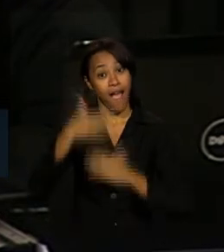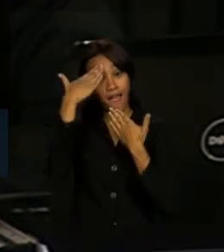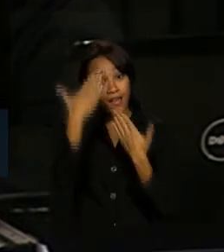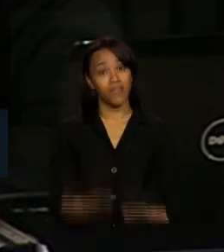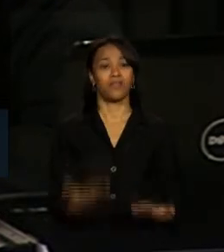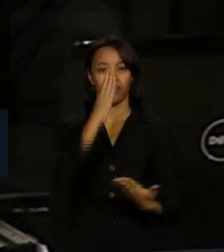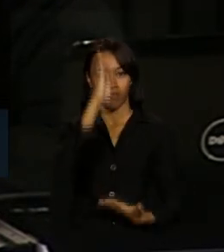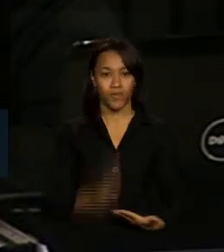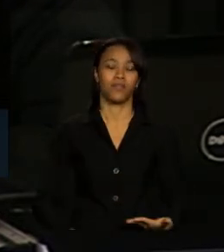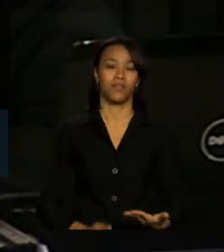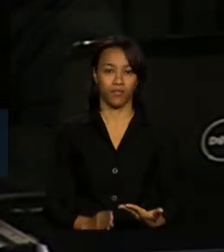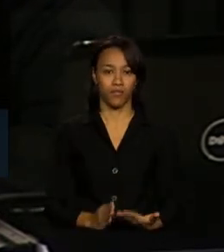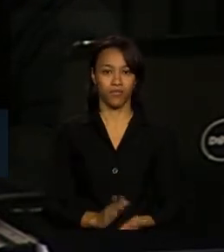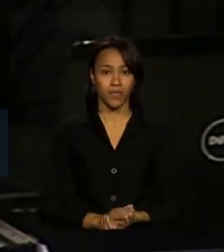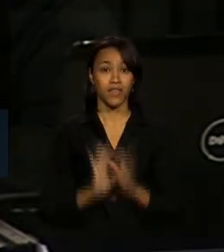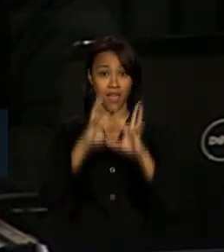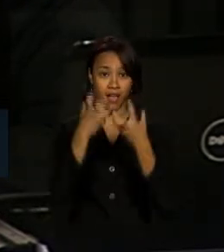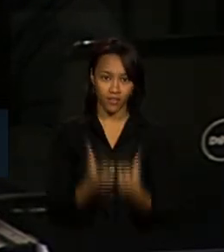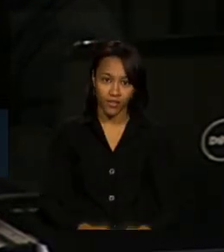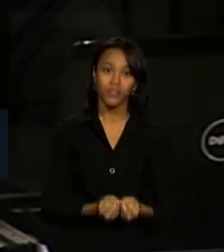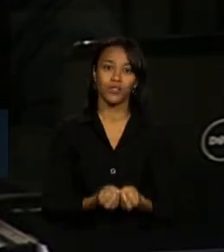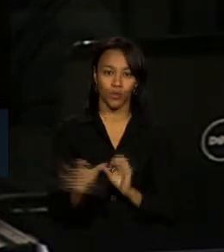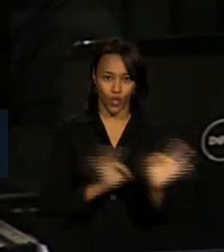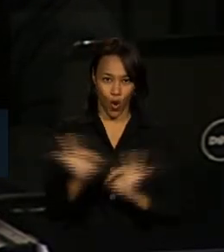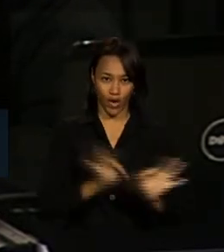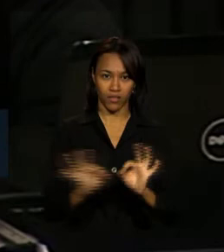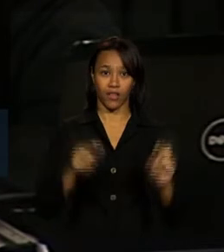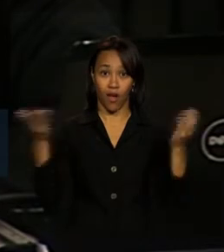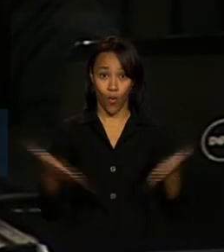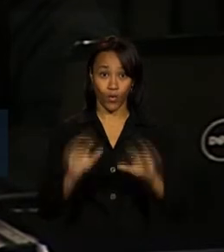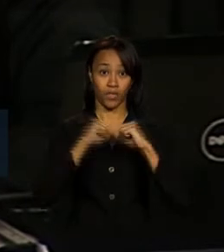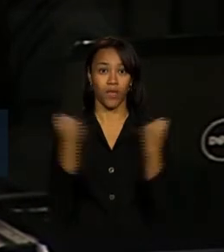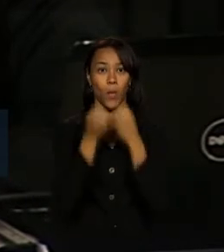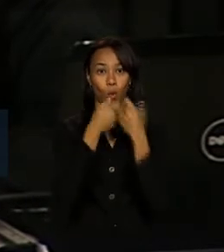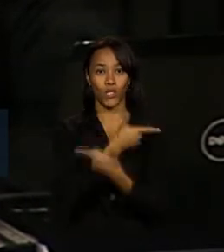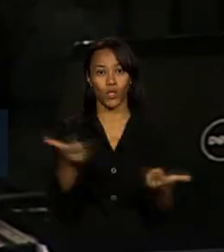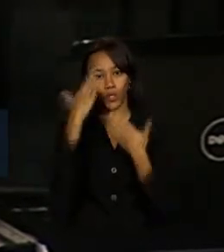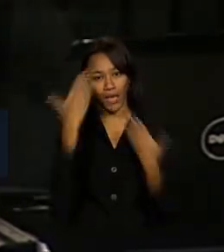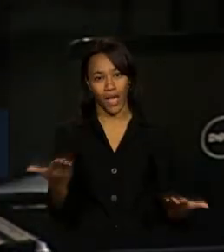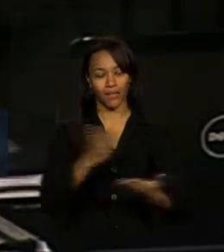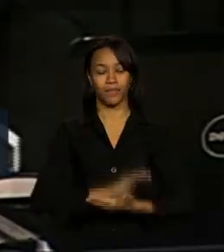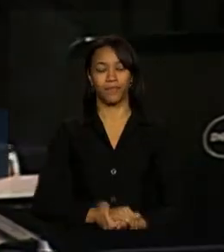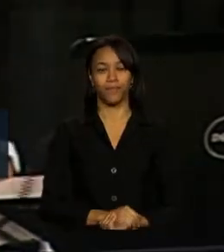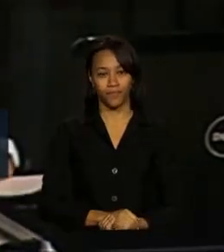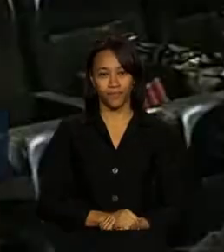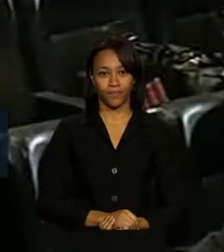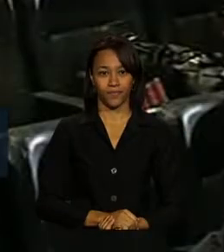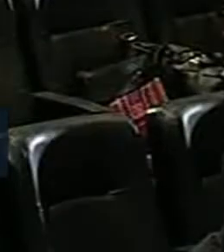Brasil que aceitou com a UNESCO de organizar esse seminário. Bom sorte, muito obrigado.